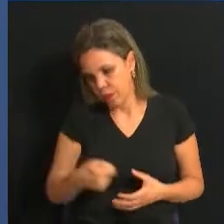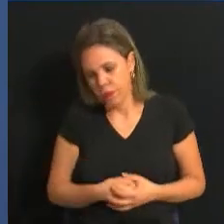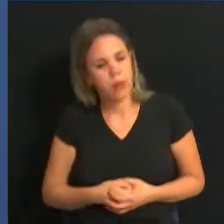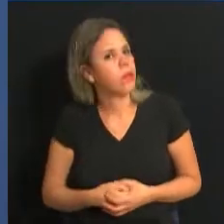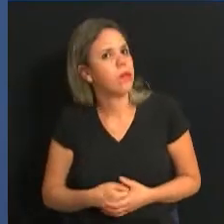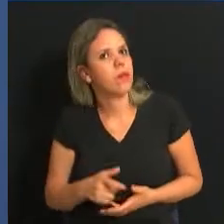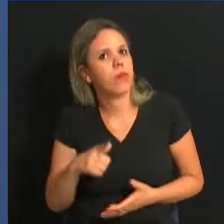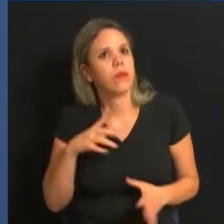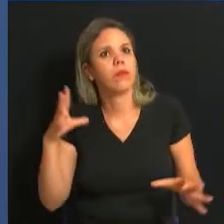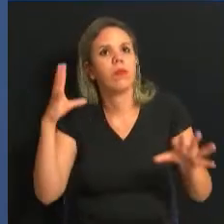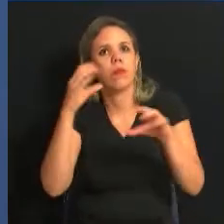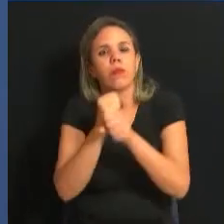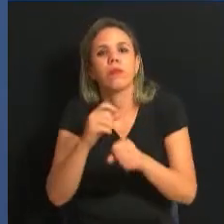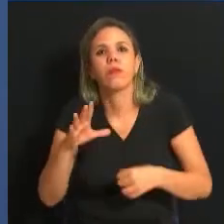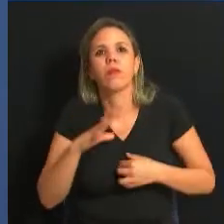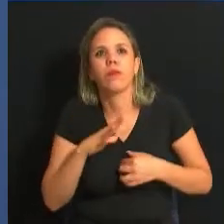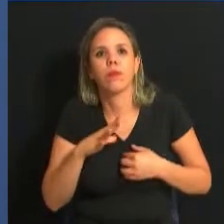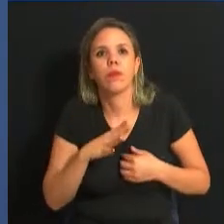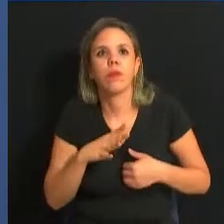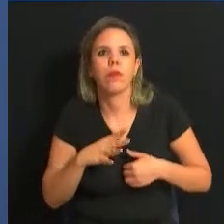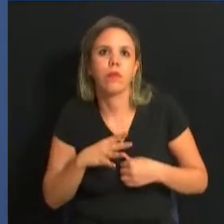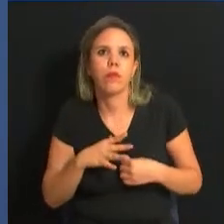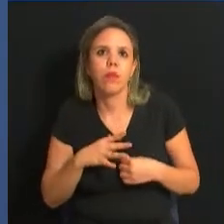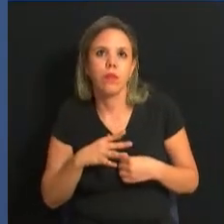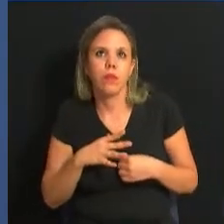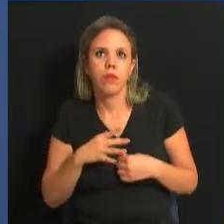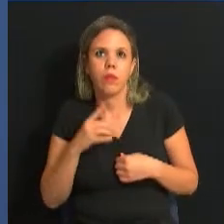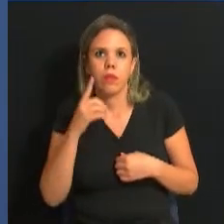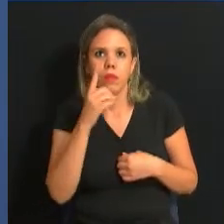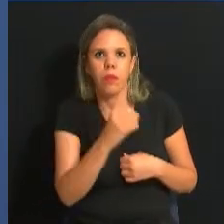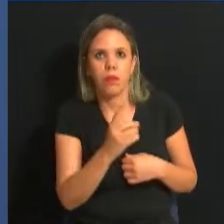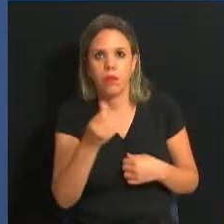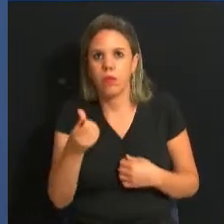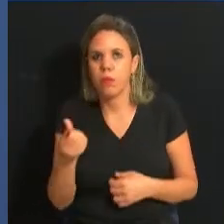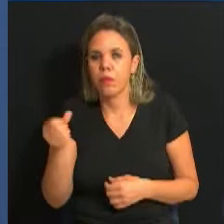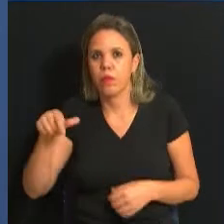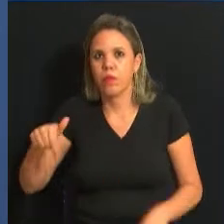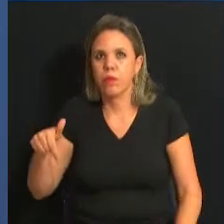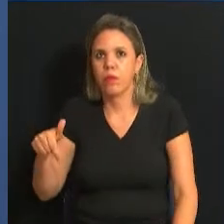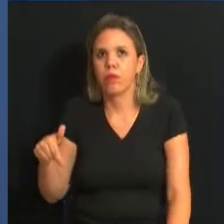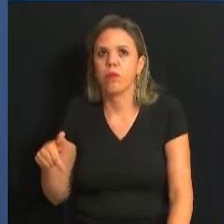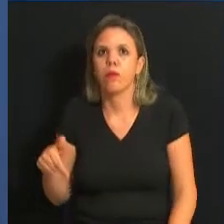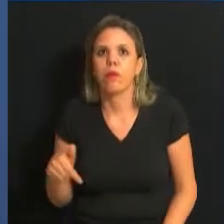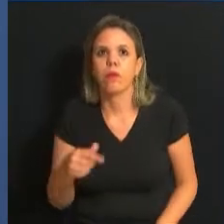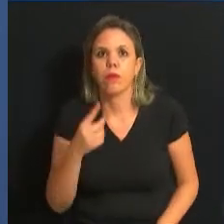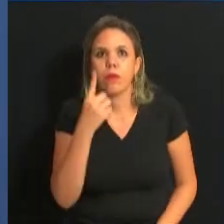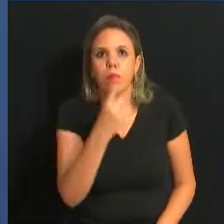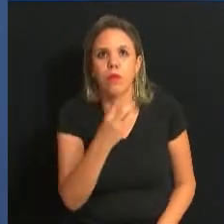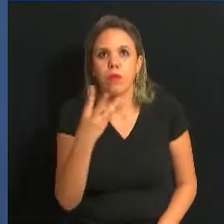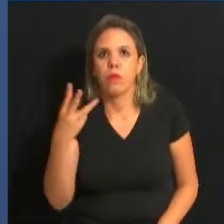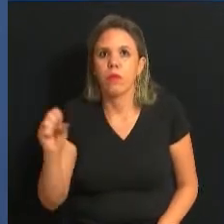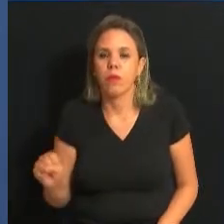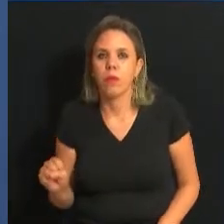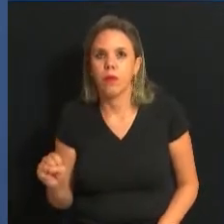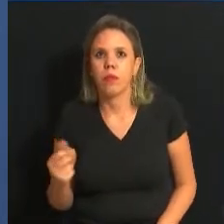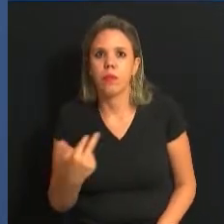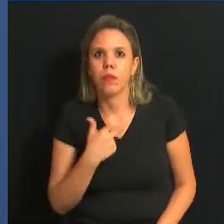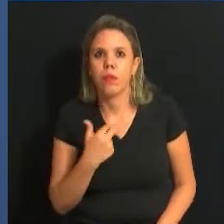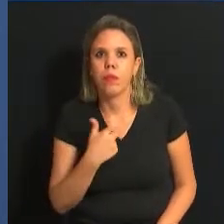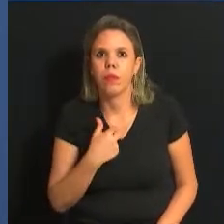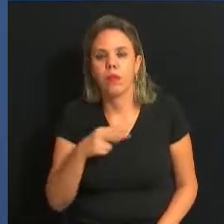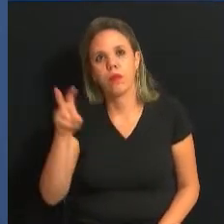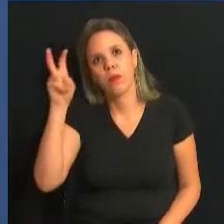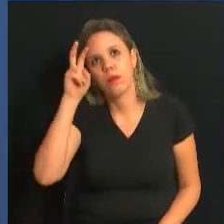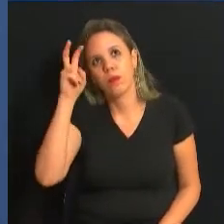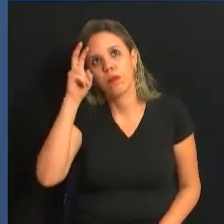um total na cidade, olha, de 167. E 138 estavam ocupados nesta